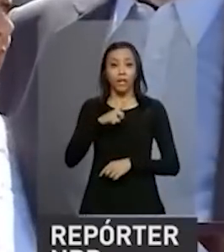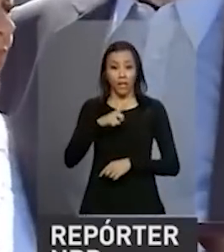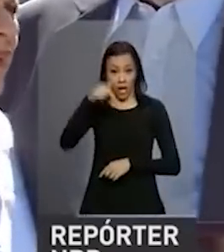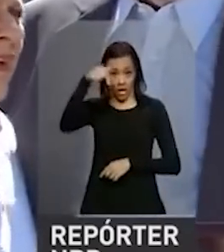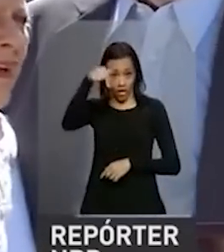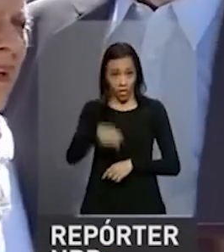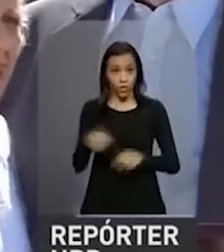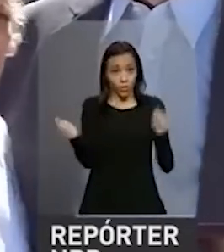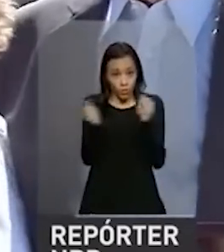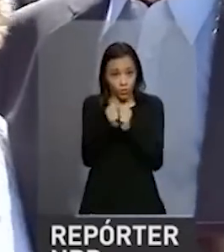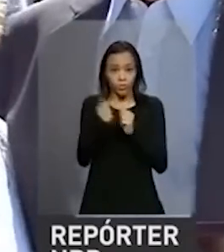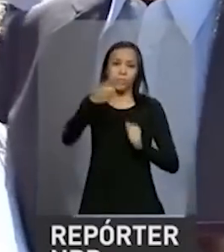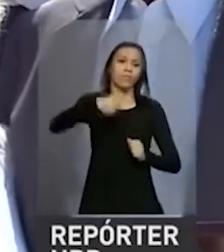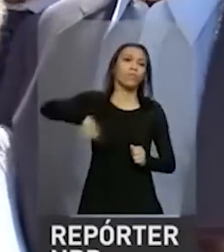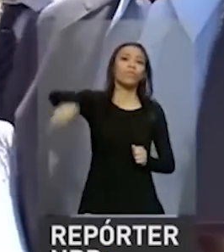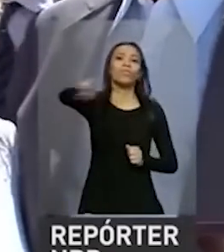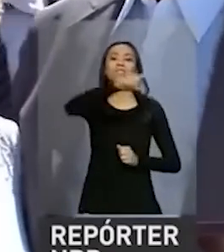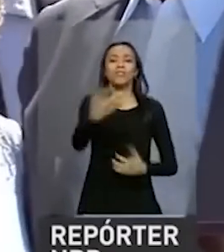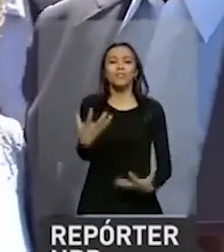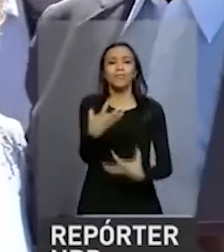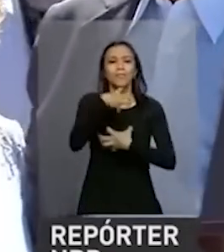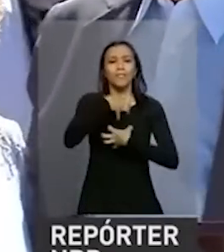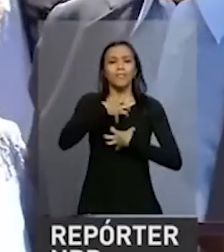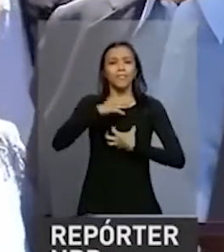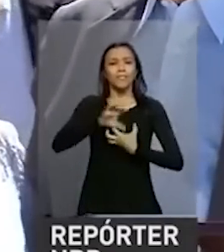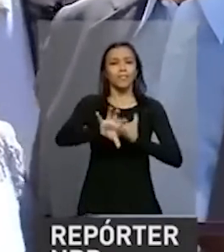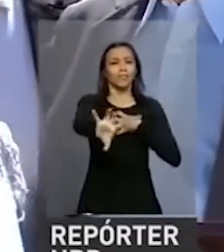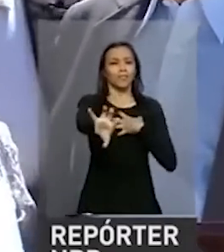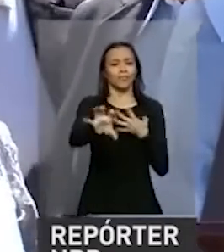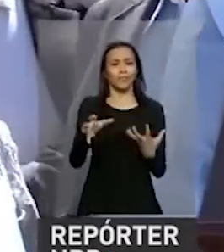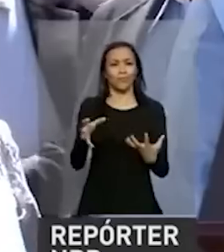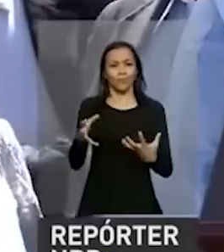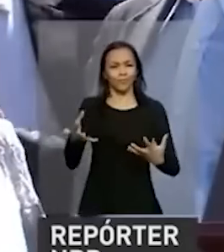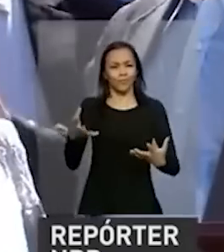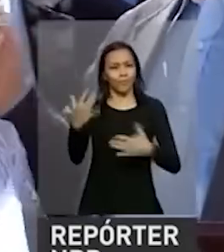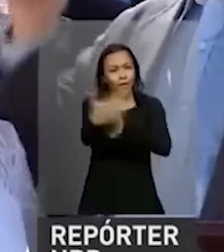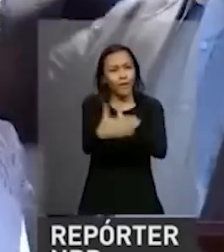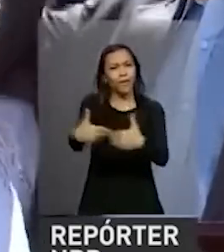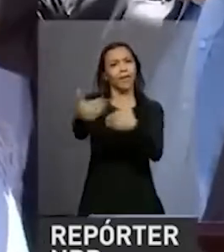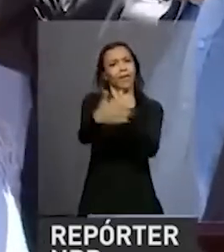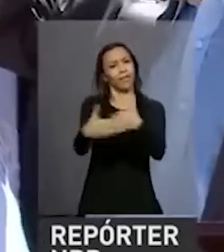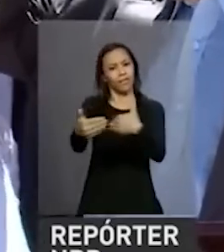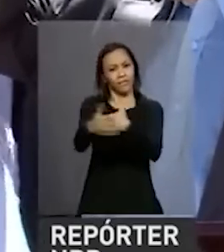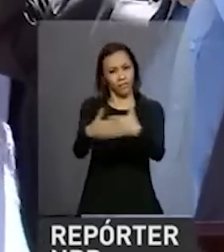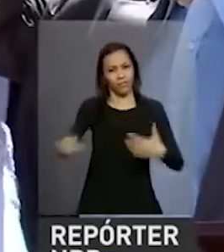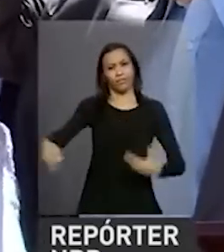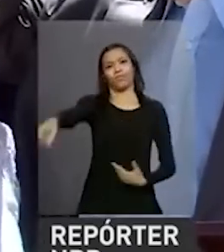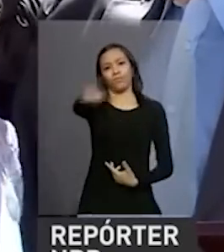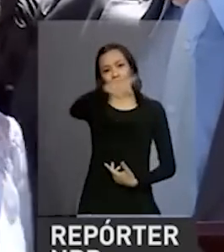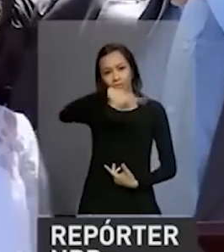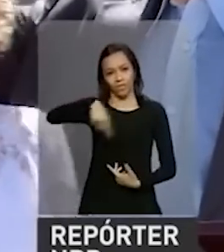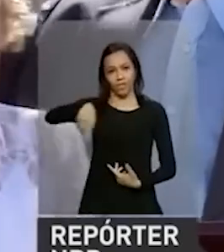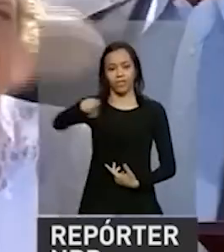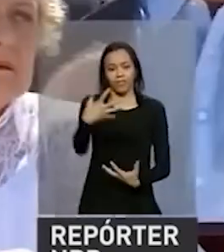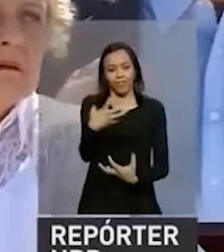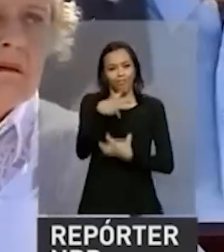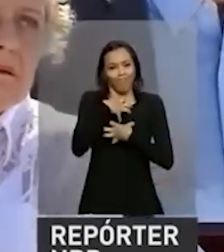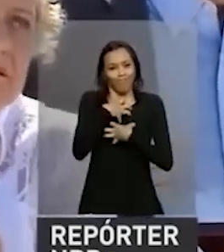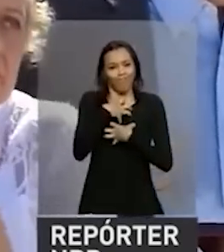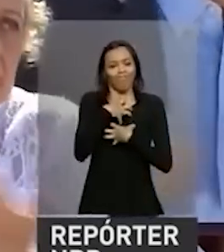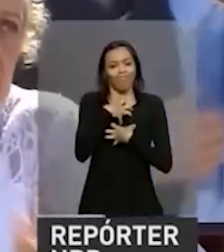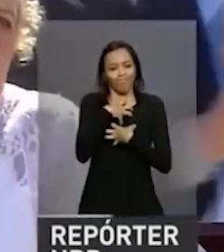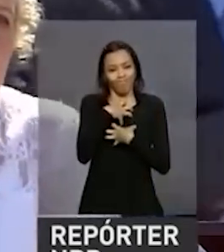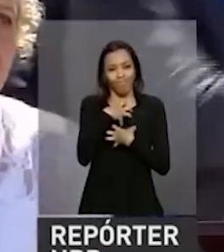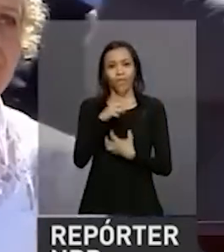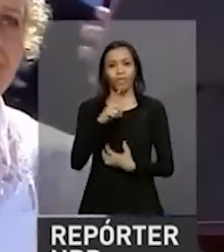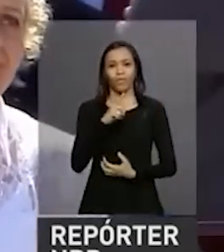bolsonaro por mais que a imprensa histérica diga que não que é isso genocida e tal não é a imagem que o presidente bolsonaro